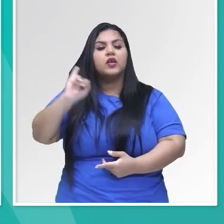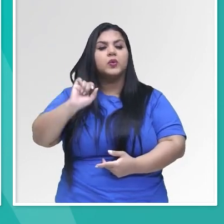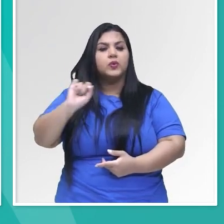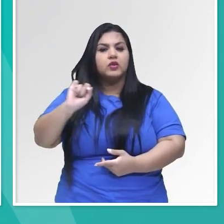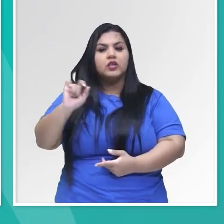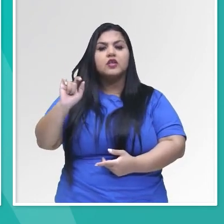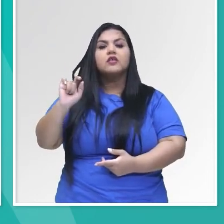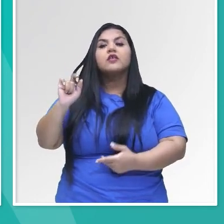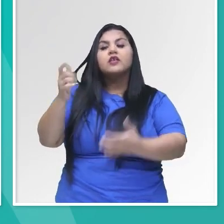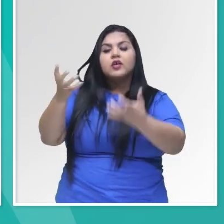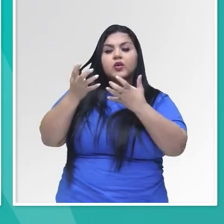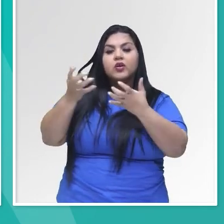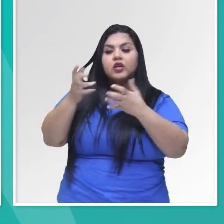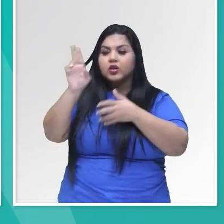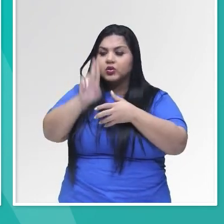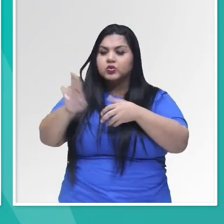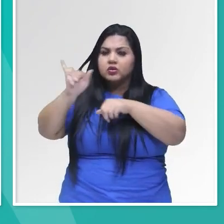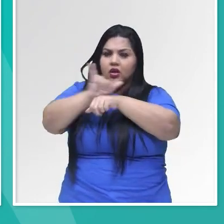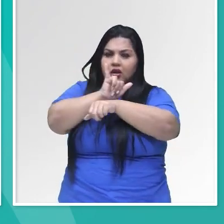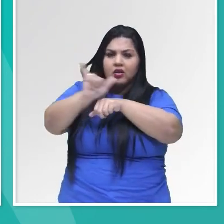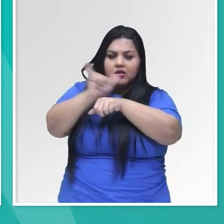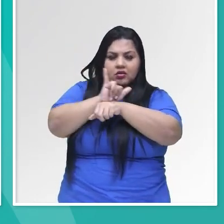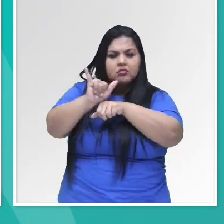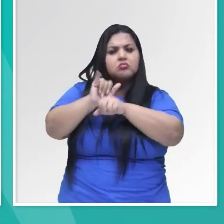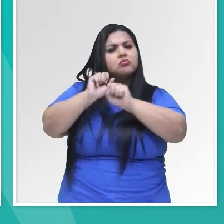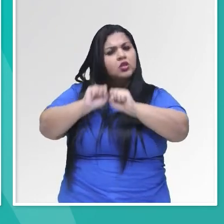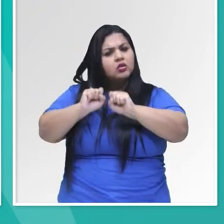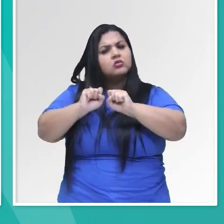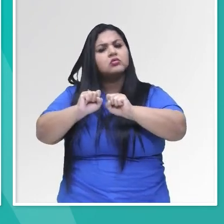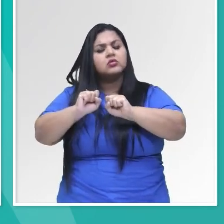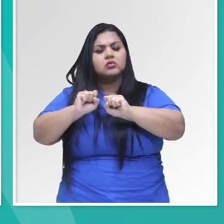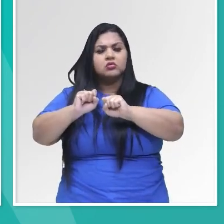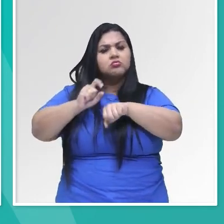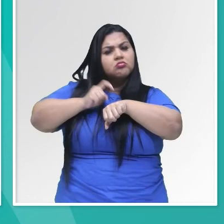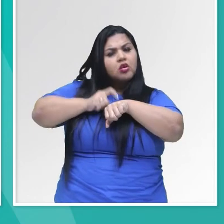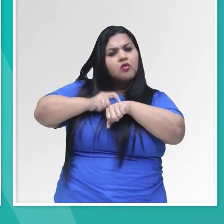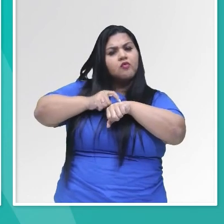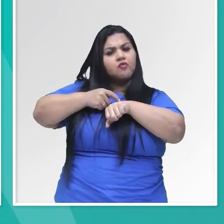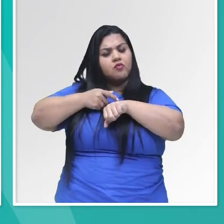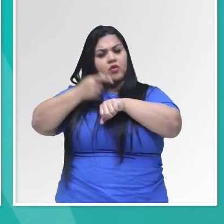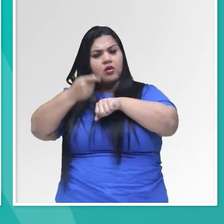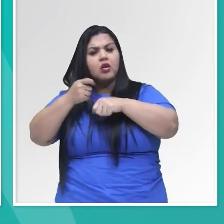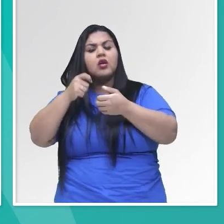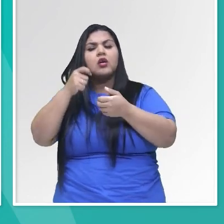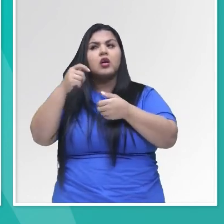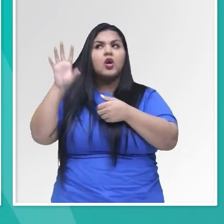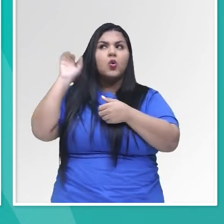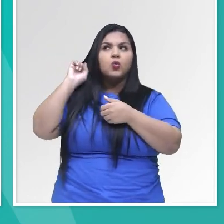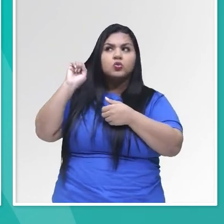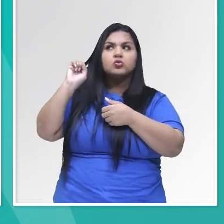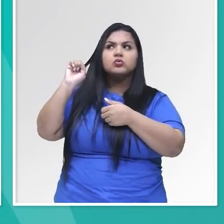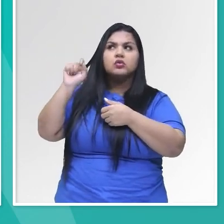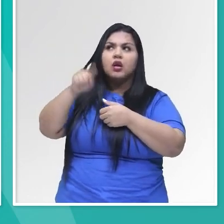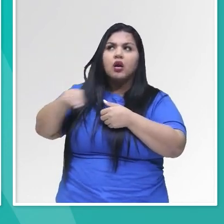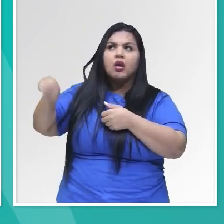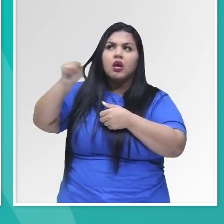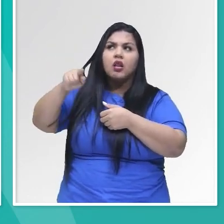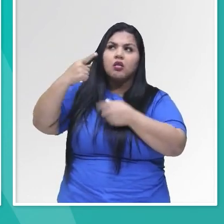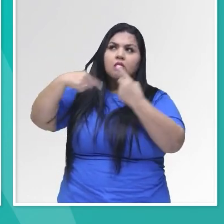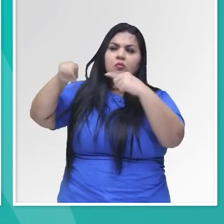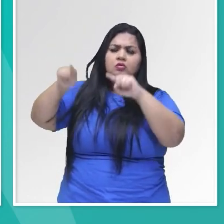quis utilizar o recurso. Eu posso fazer isso enquanto falante. Eu posso dizer, eu ouço aquelas músicas.